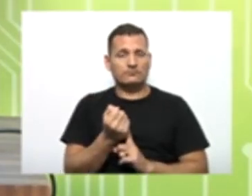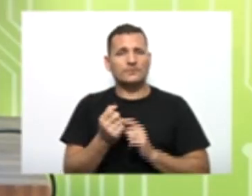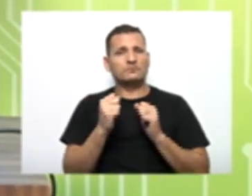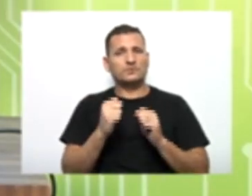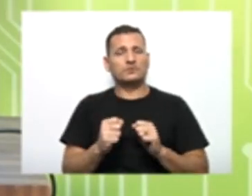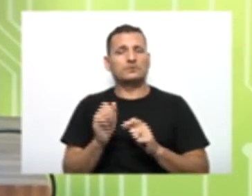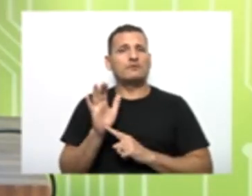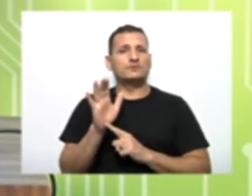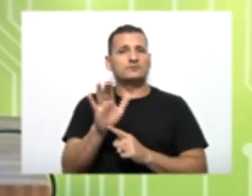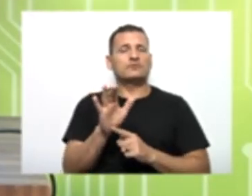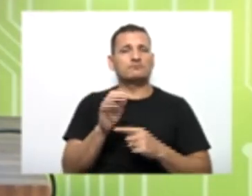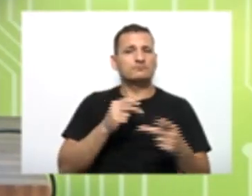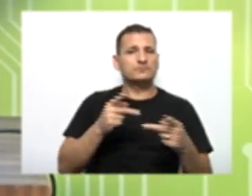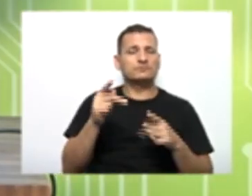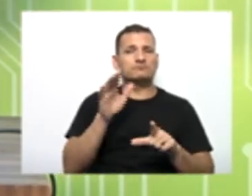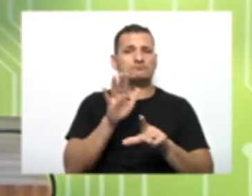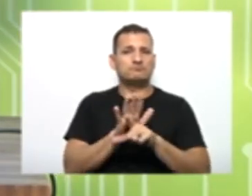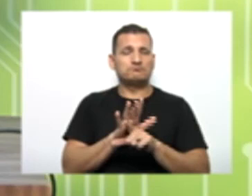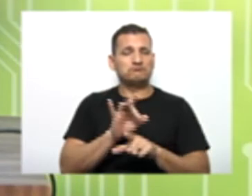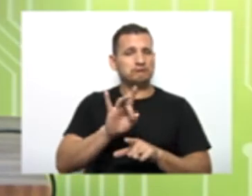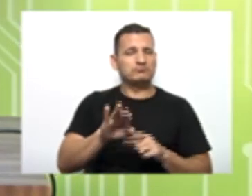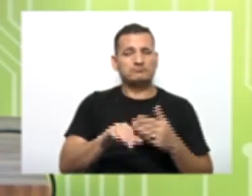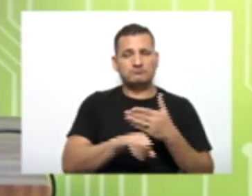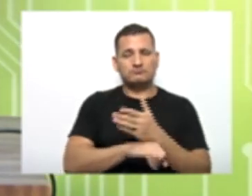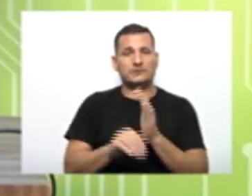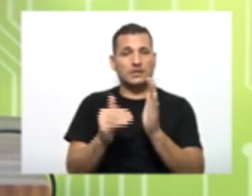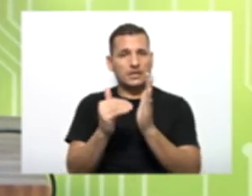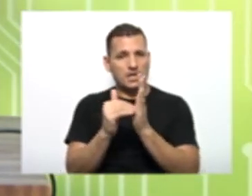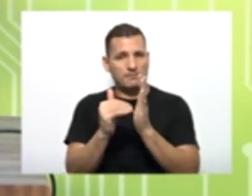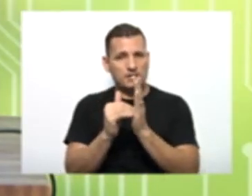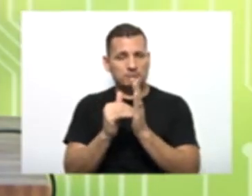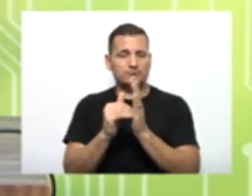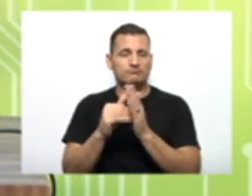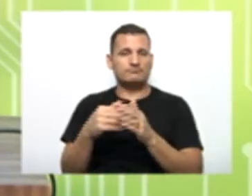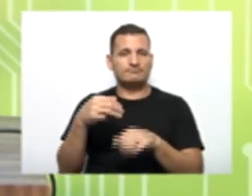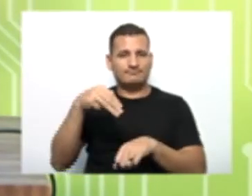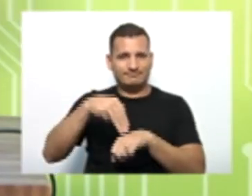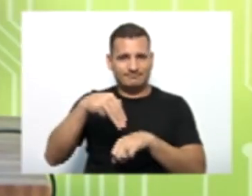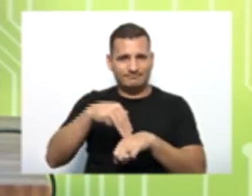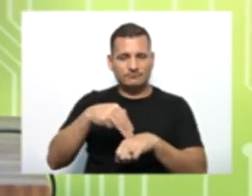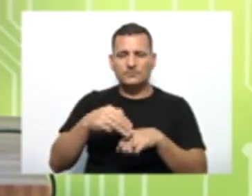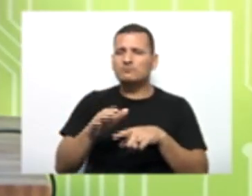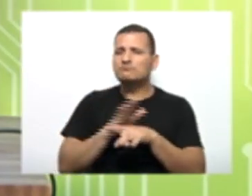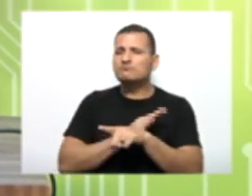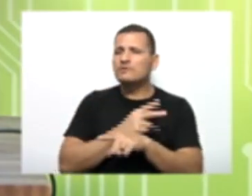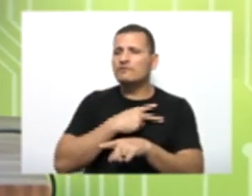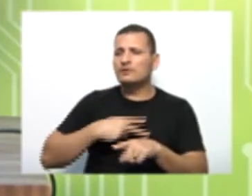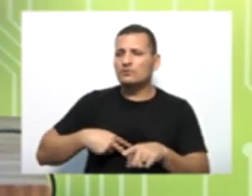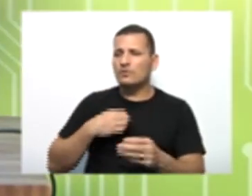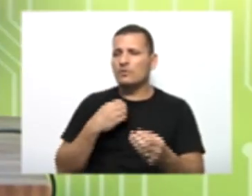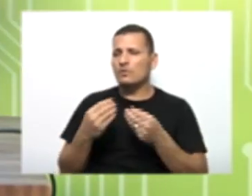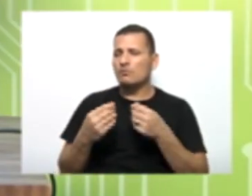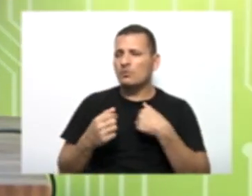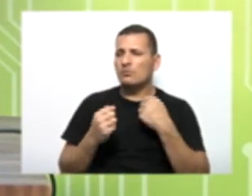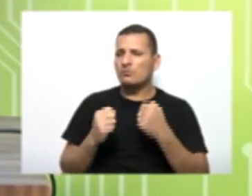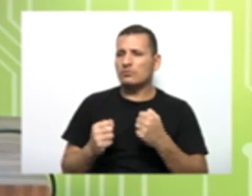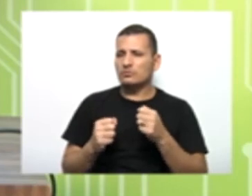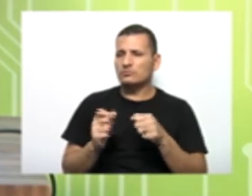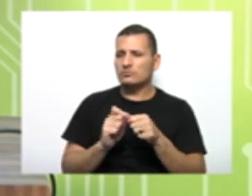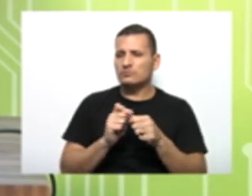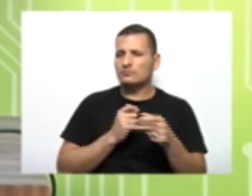Câmara dos Deputados, vai ser apreciado pelo Senado Federal, e se ele for aprovado nessas duas instâncias, ele vai ser assinado